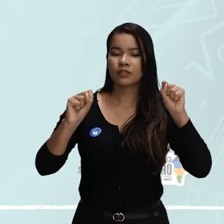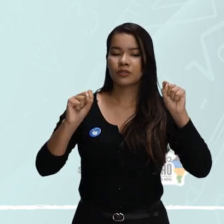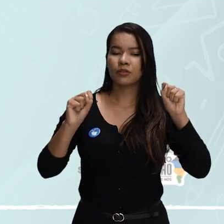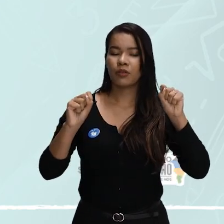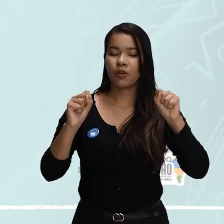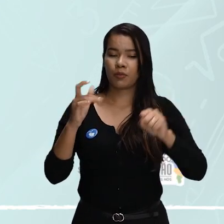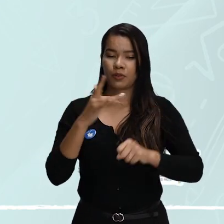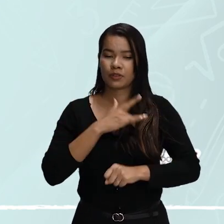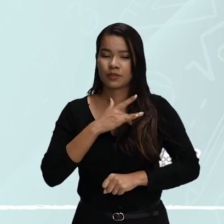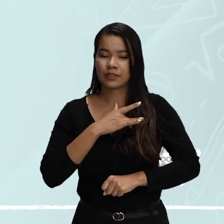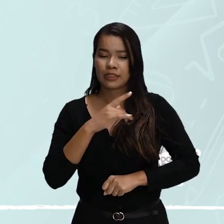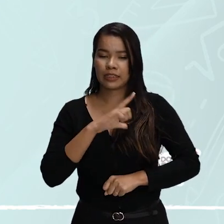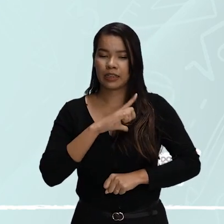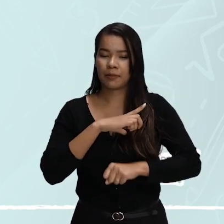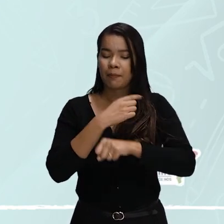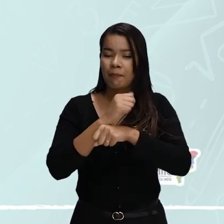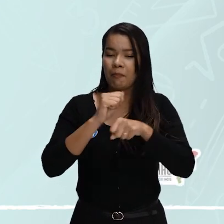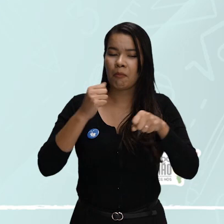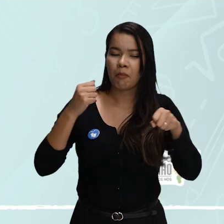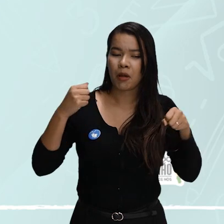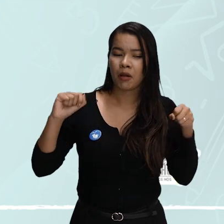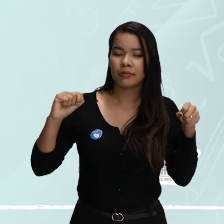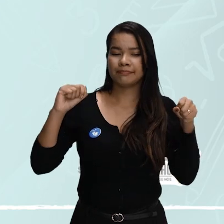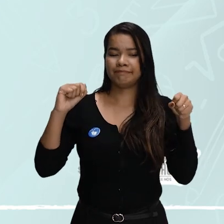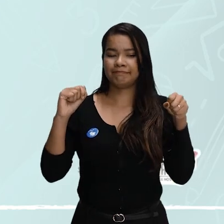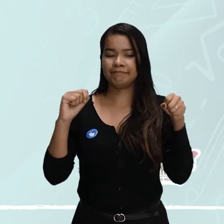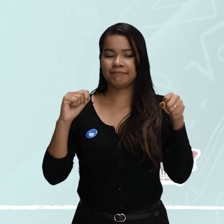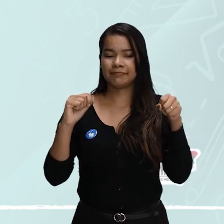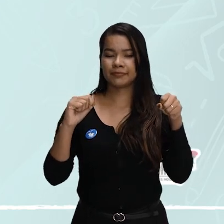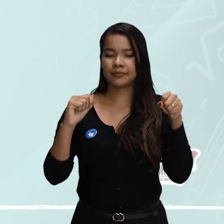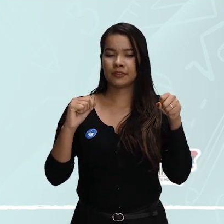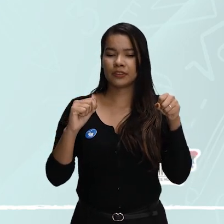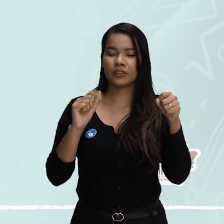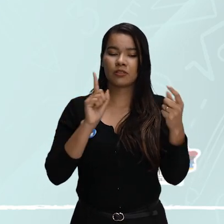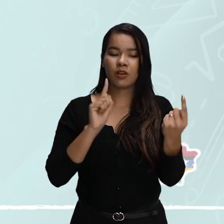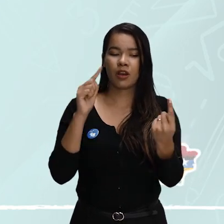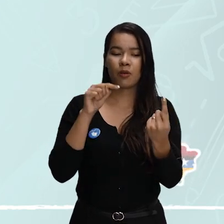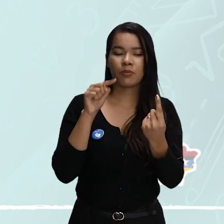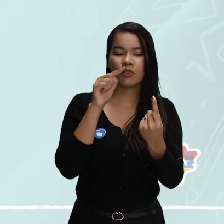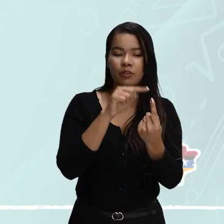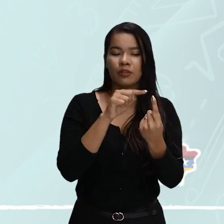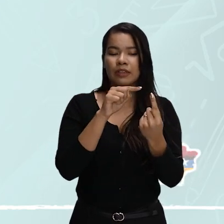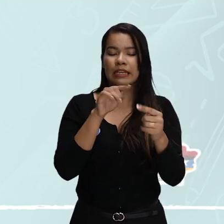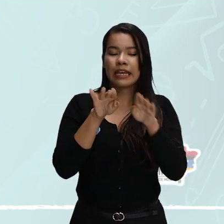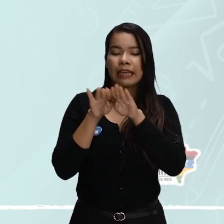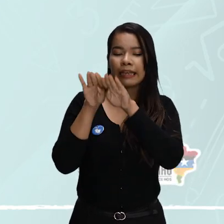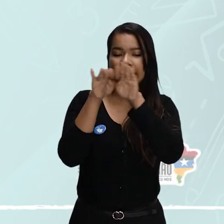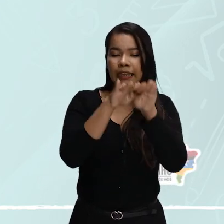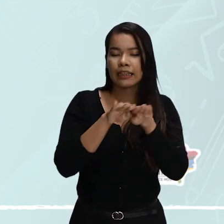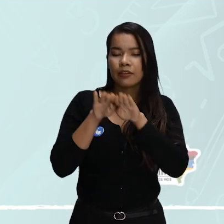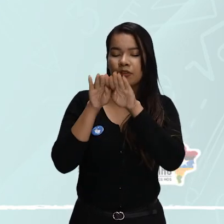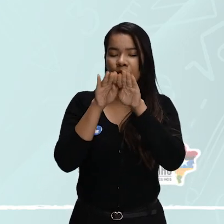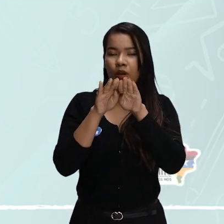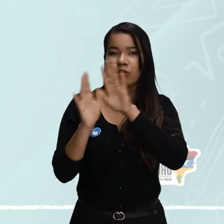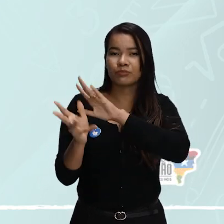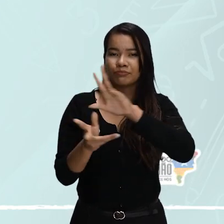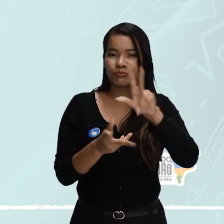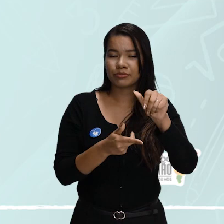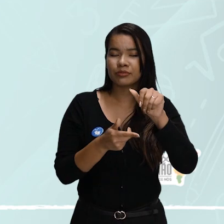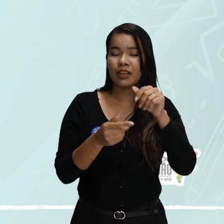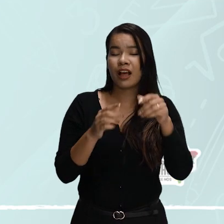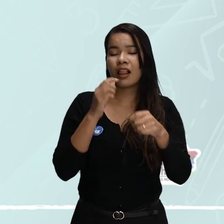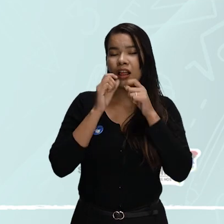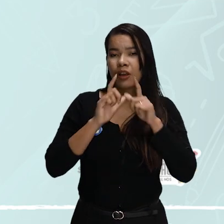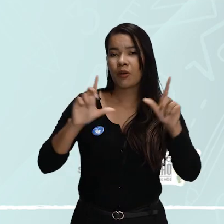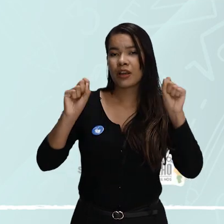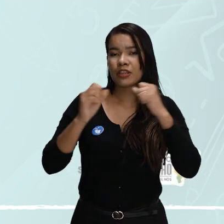à racionalidade, equilíbrio e objetividade do movimento anterior. Essa linguagem é mais simples,